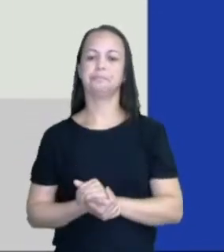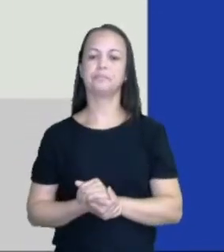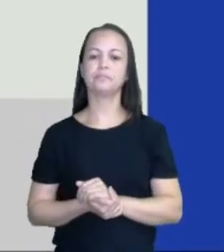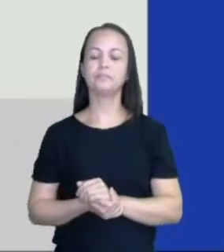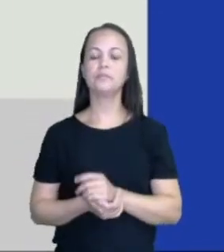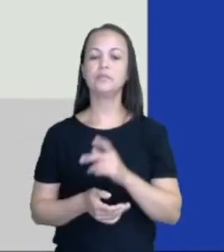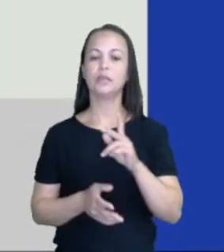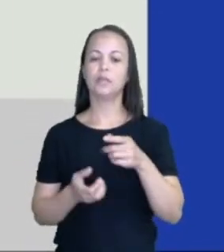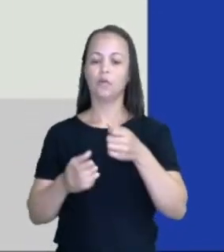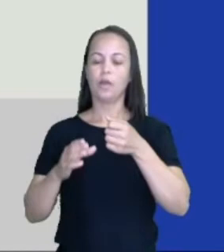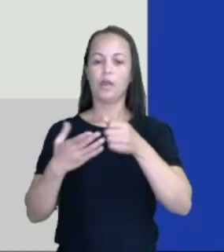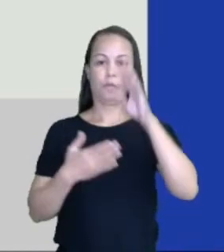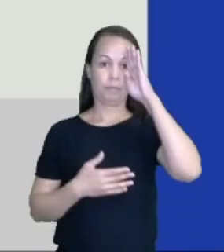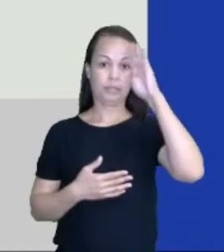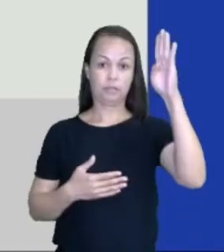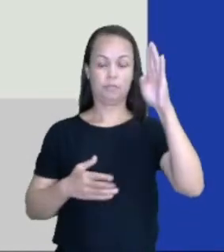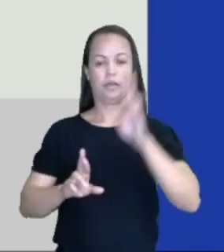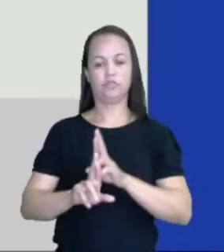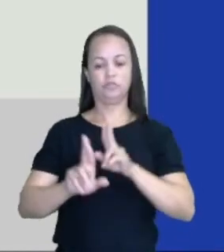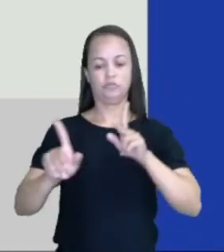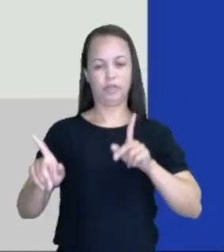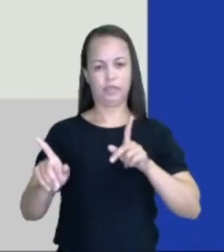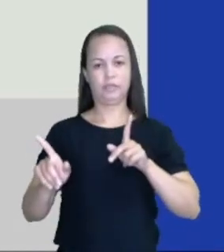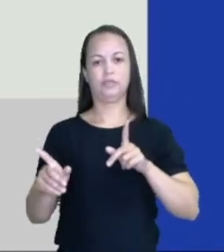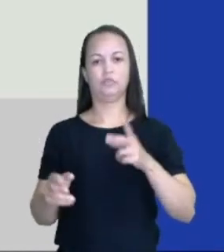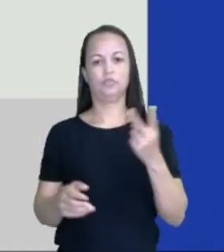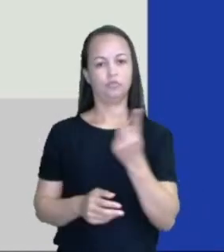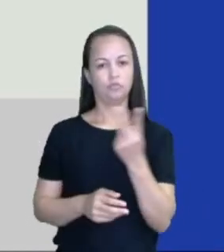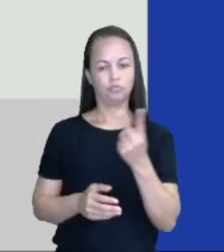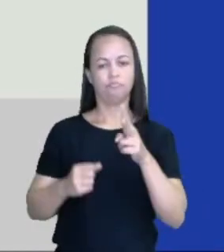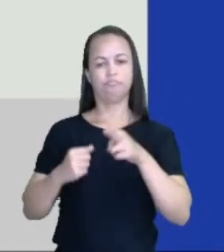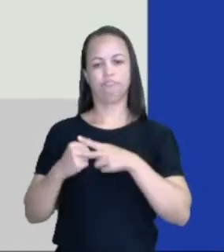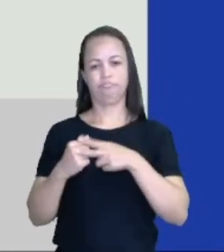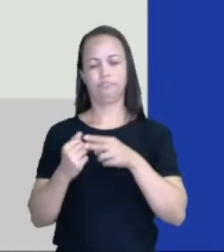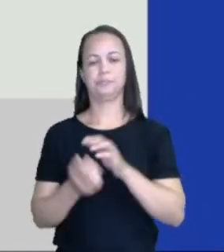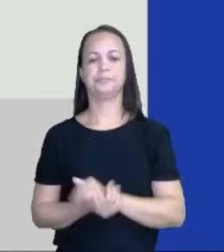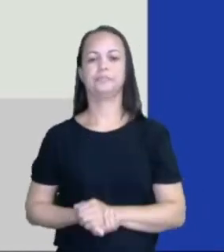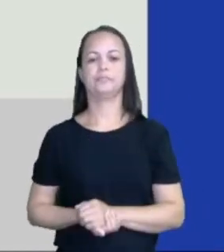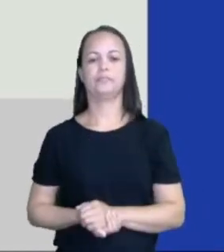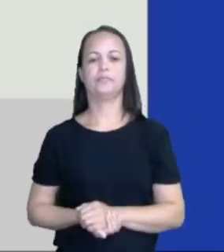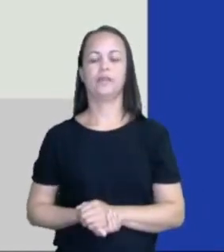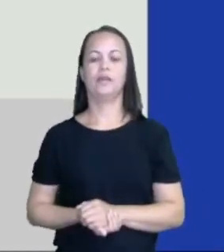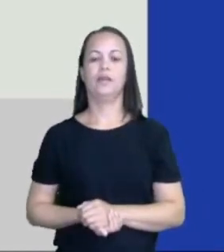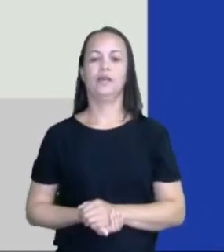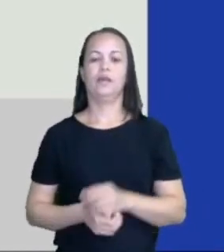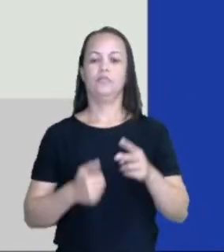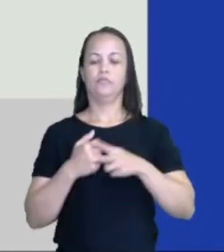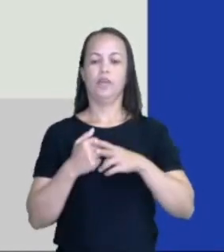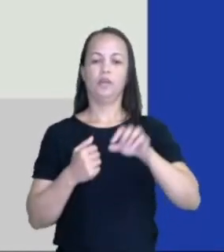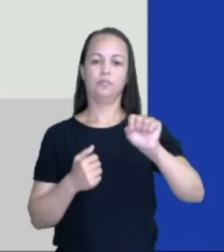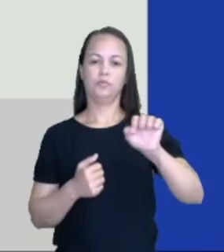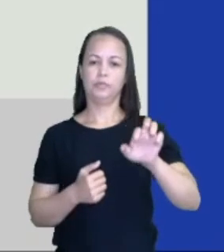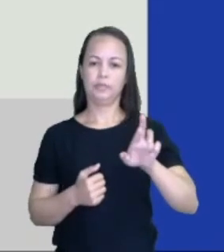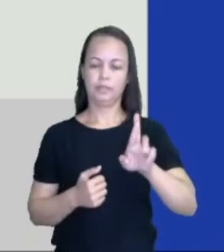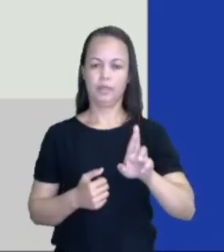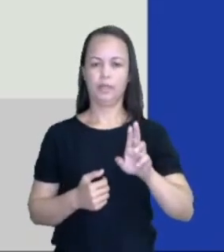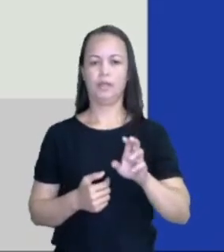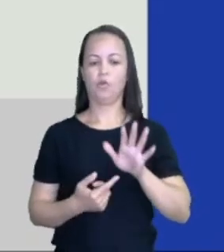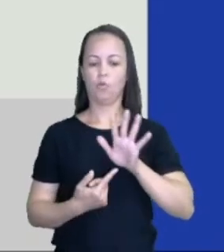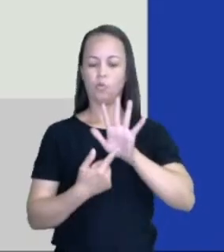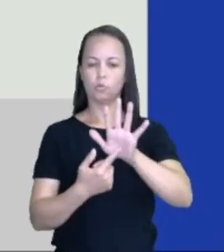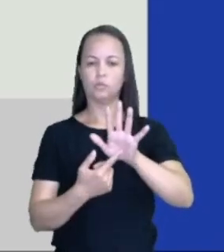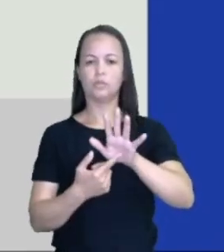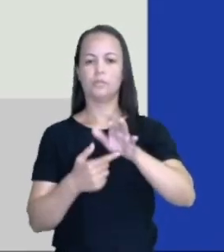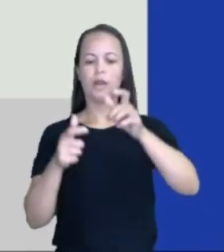certo? Essa é uma das principais diferenças dos dois verbos. Verbo ser, usado para indicar